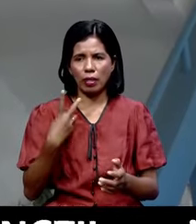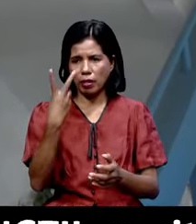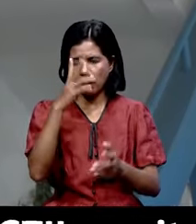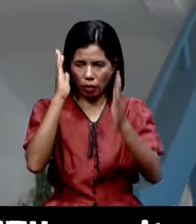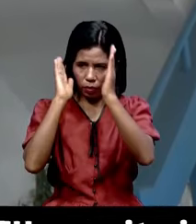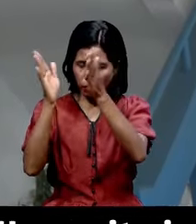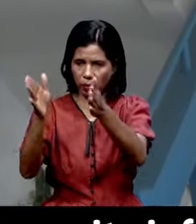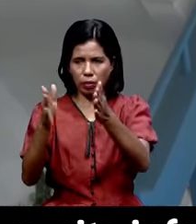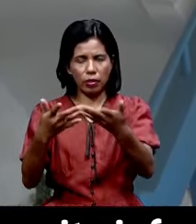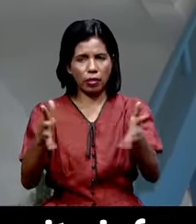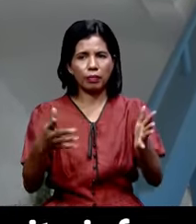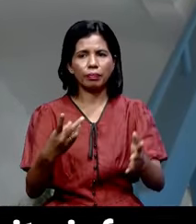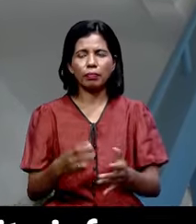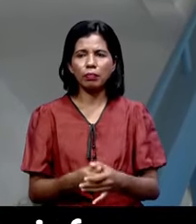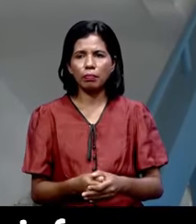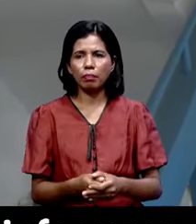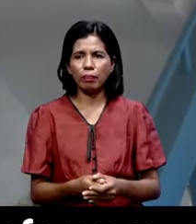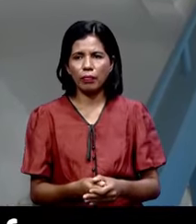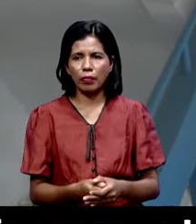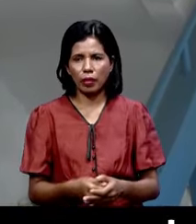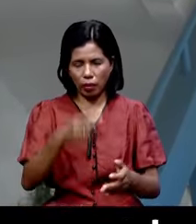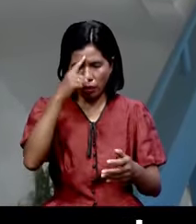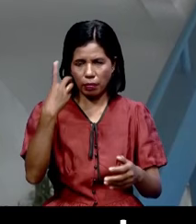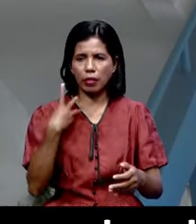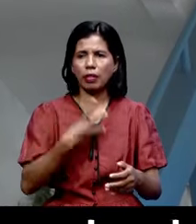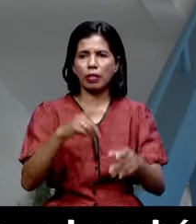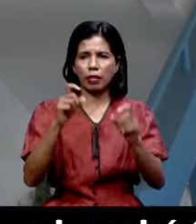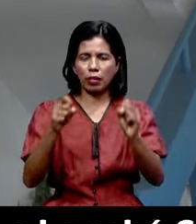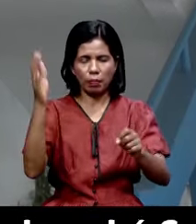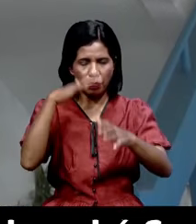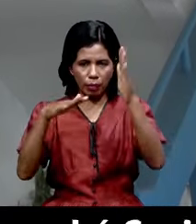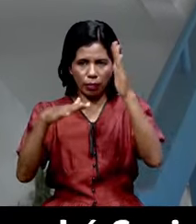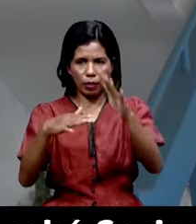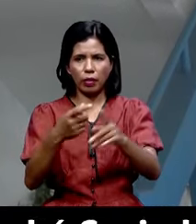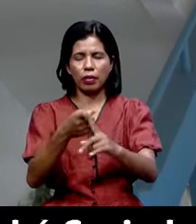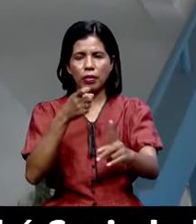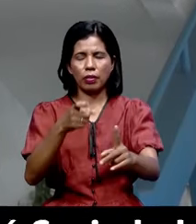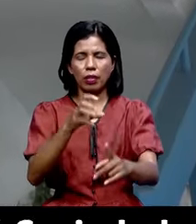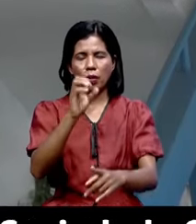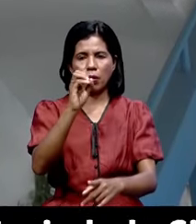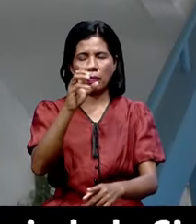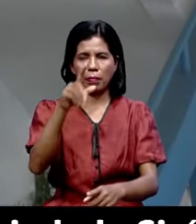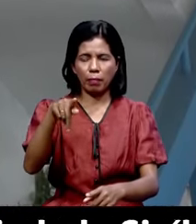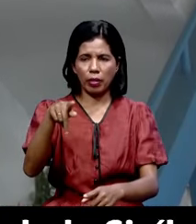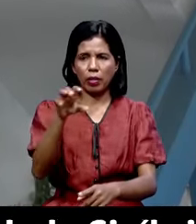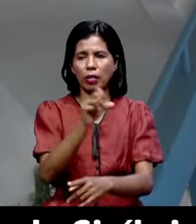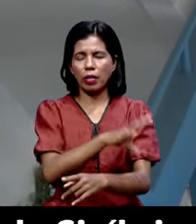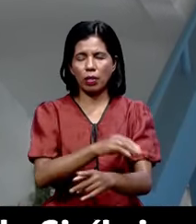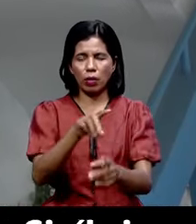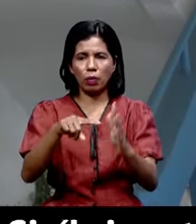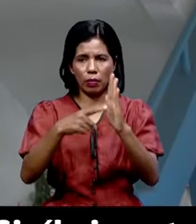mamu, significa que ata tamer nema que tenha problema, né? Cuxi operação conjunto, né? Comece a menos